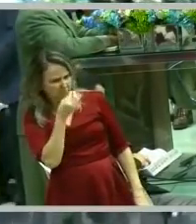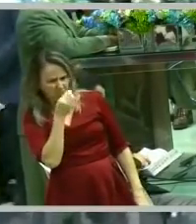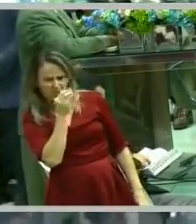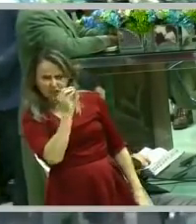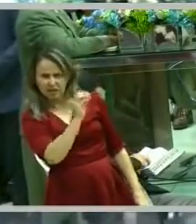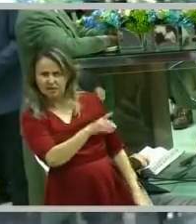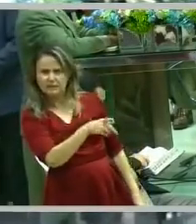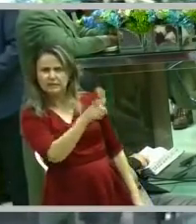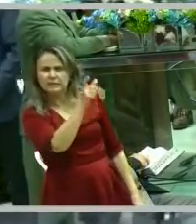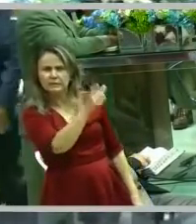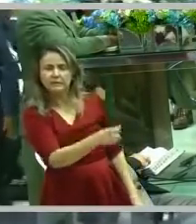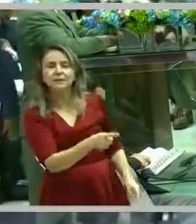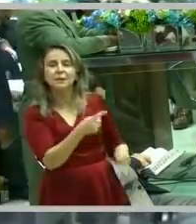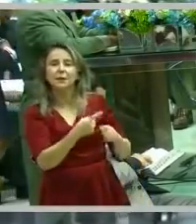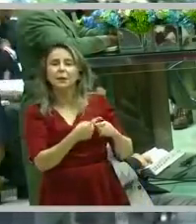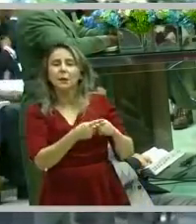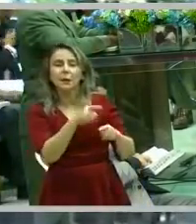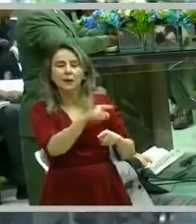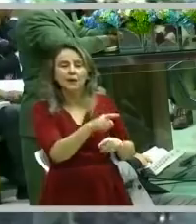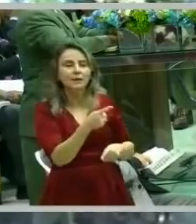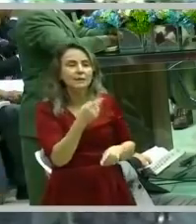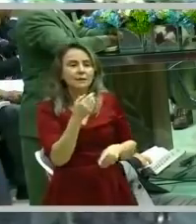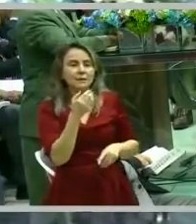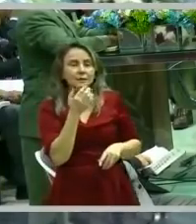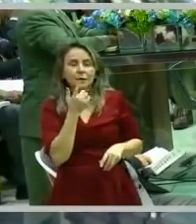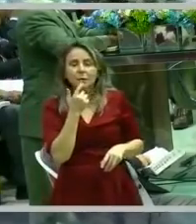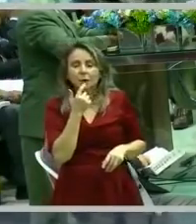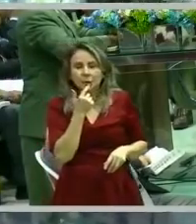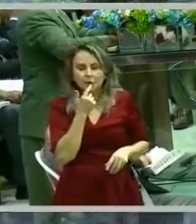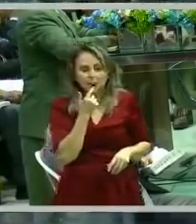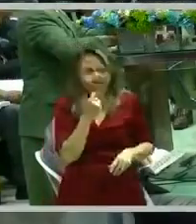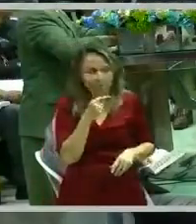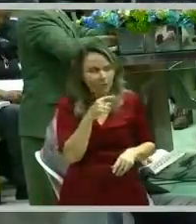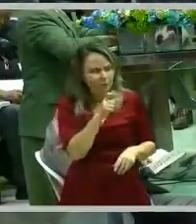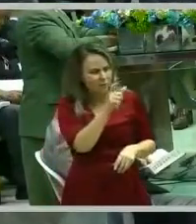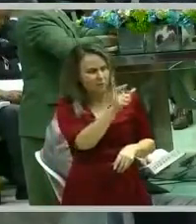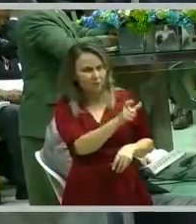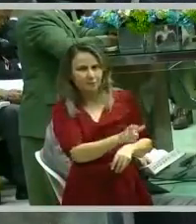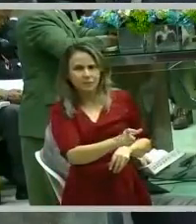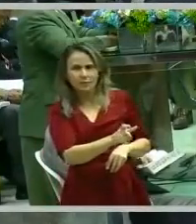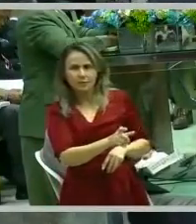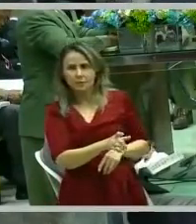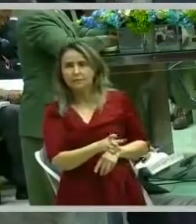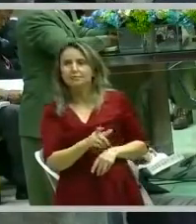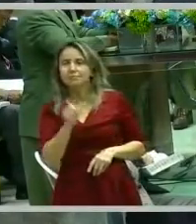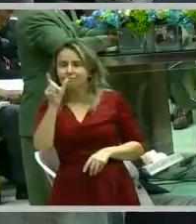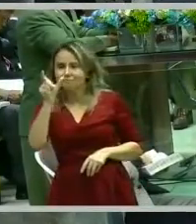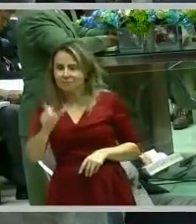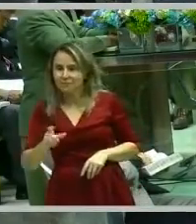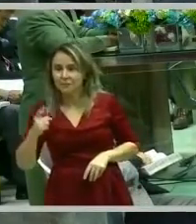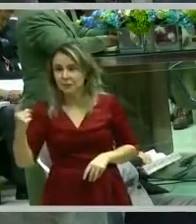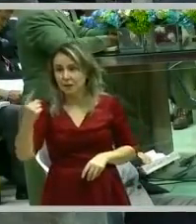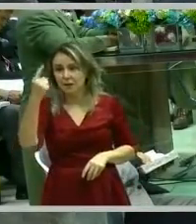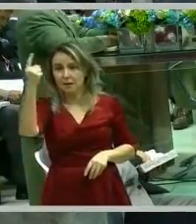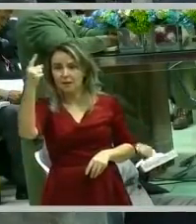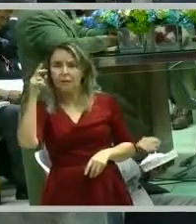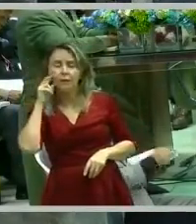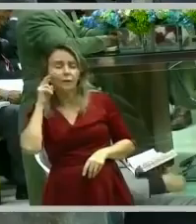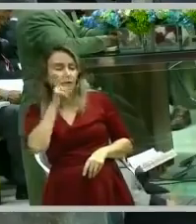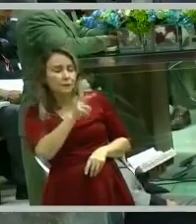gentil aspecto. O filisteu olhando e vendo Davi, o que foi que ele fez, irmãos? O que, meus